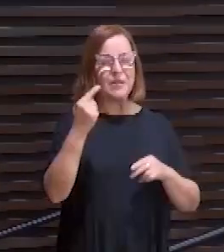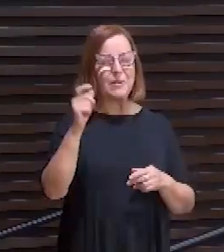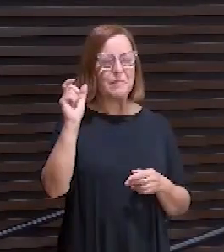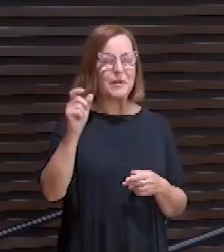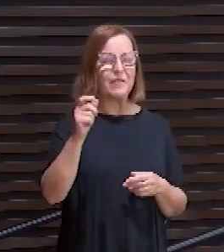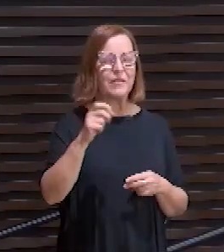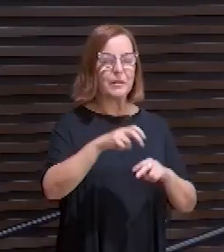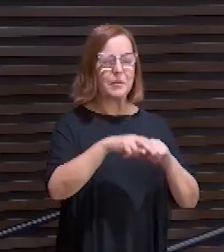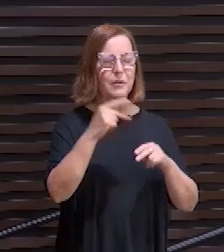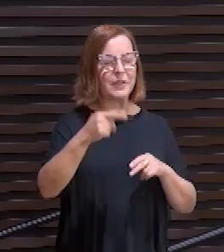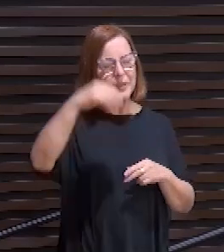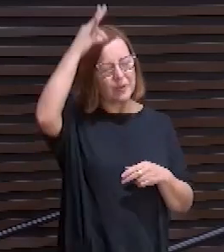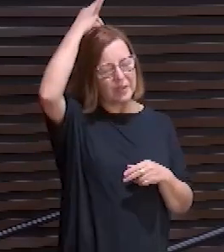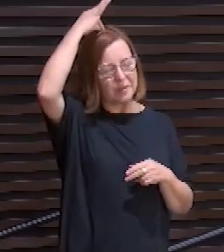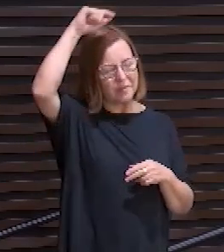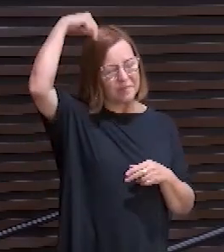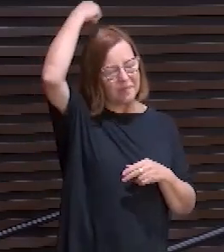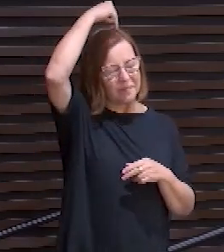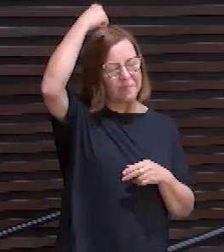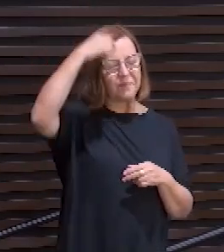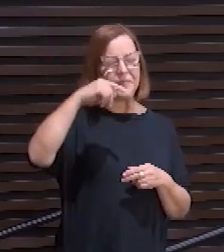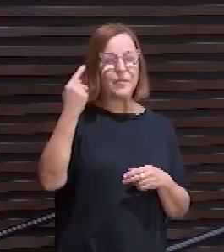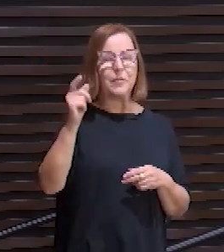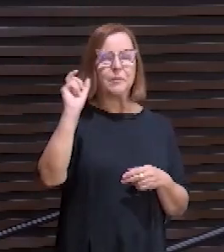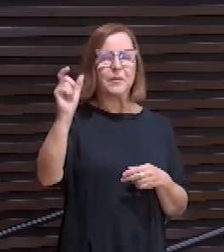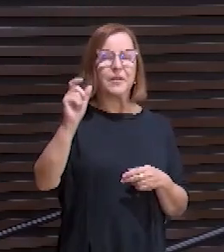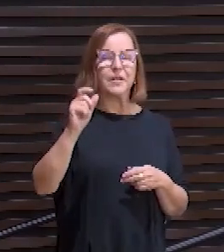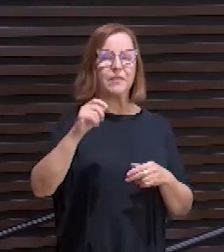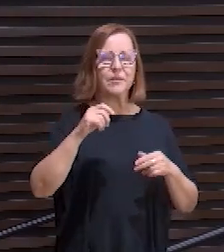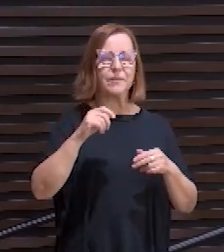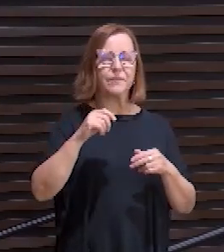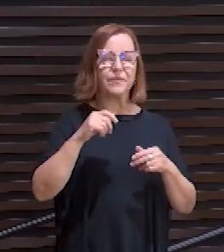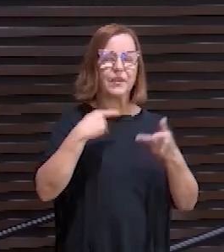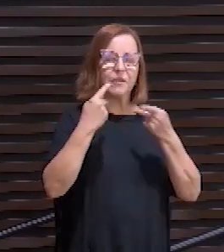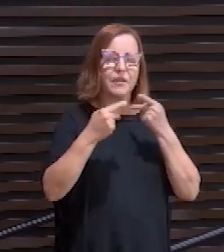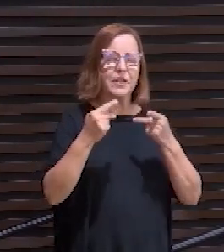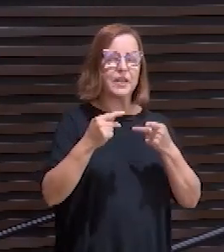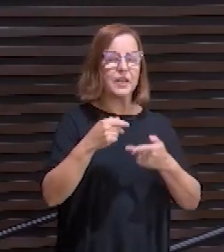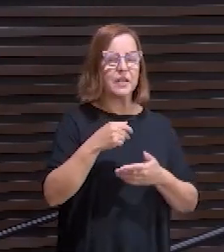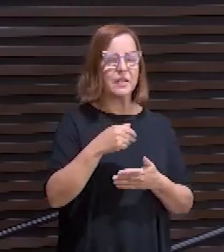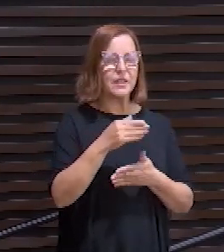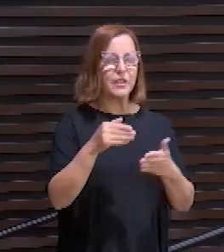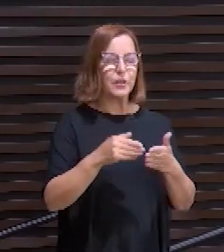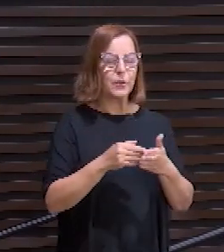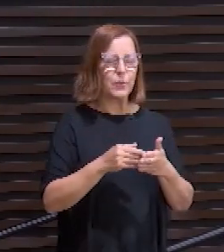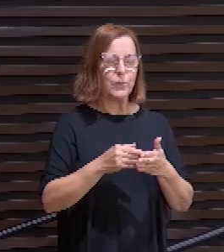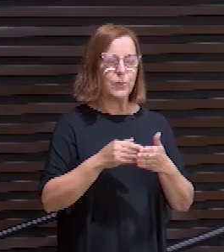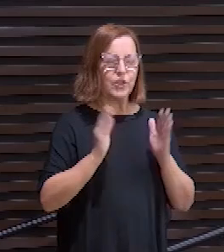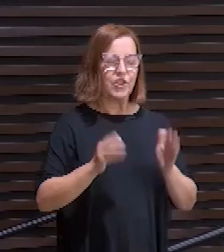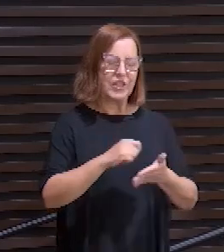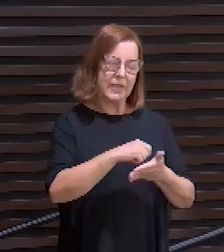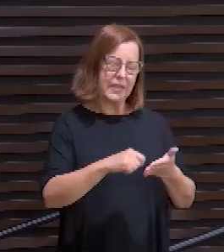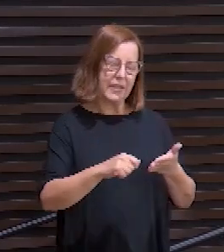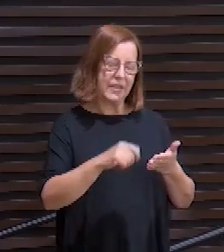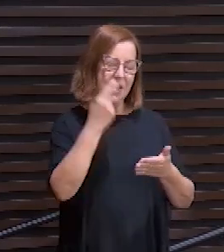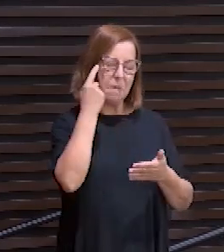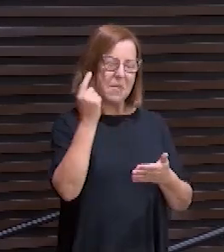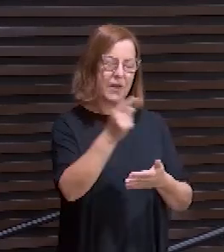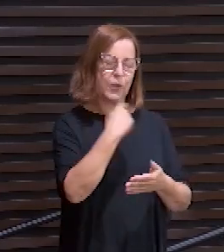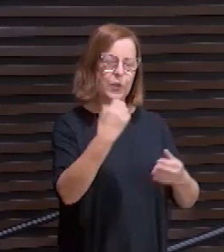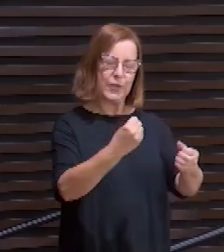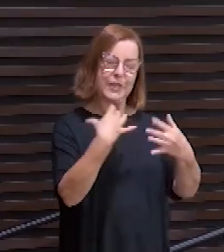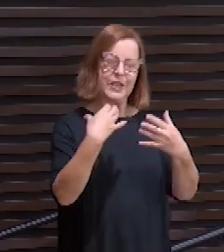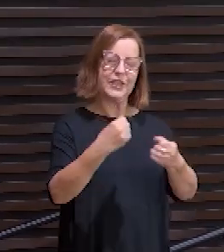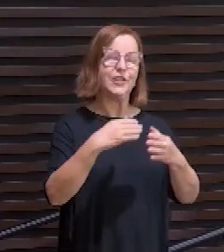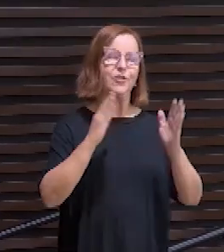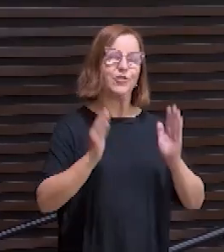Espírito. A Tua Palavra diz que tudo quanto outrora foi escrito, para o nosso ensino foi